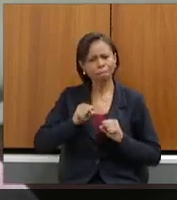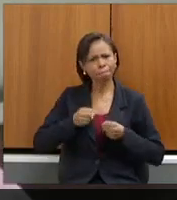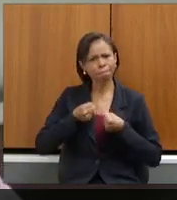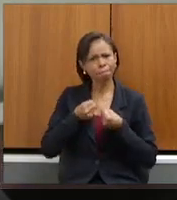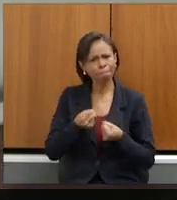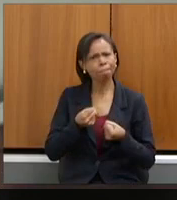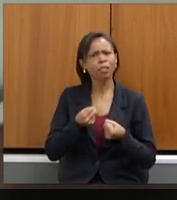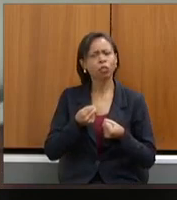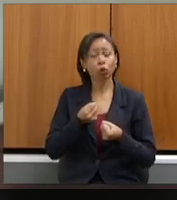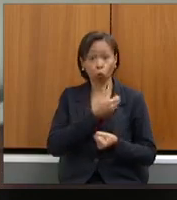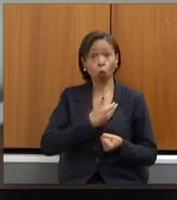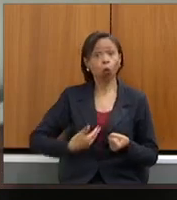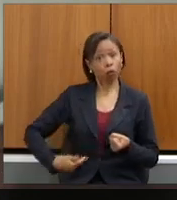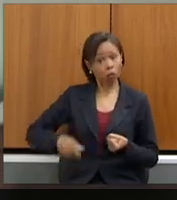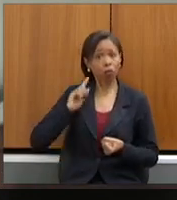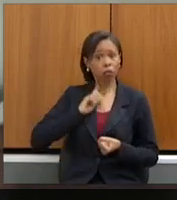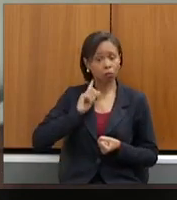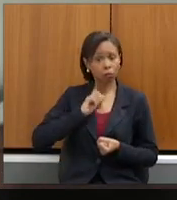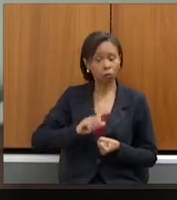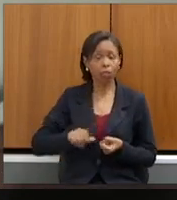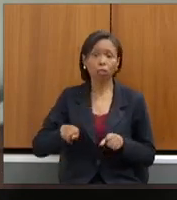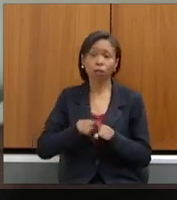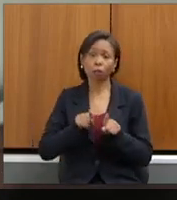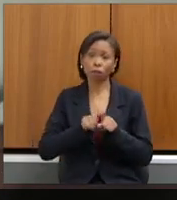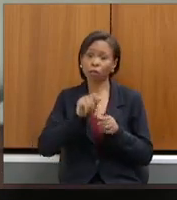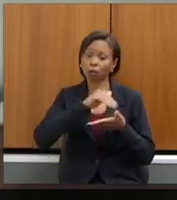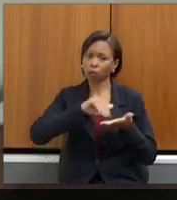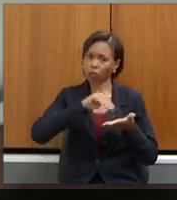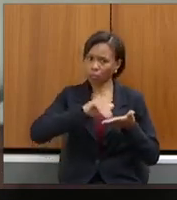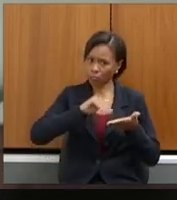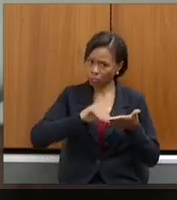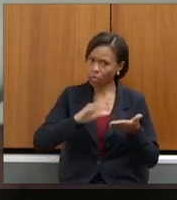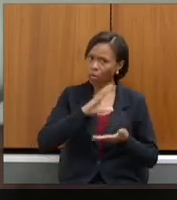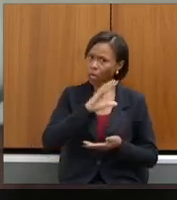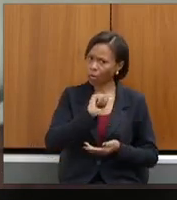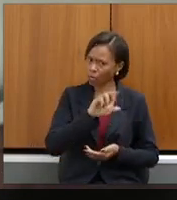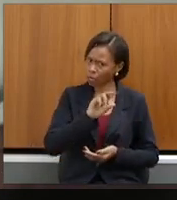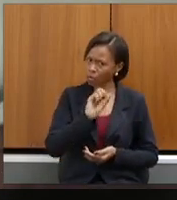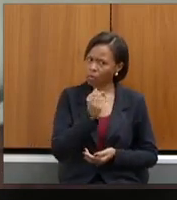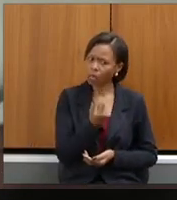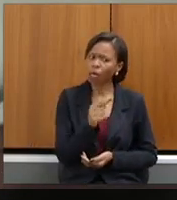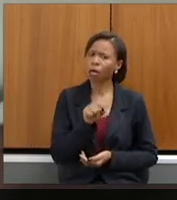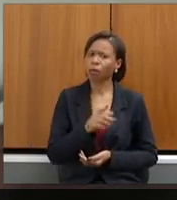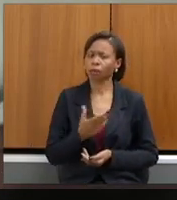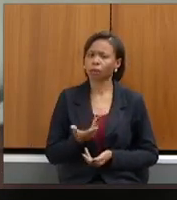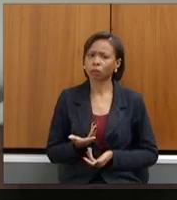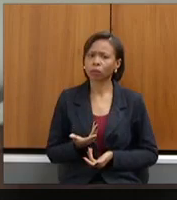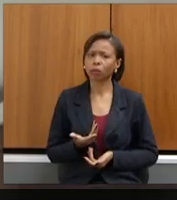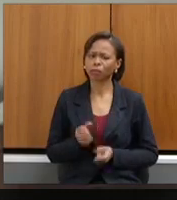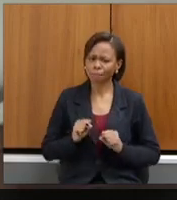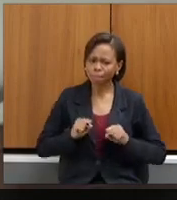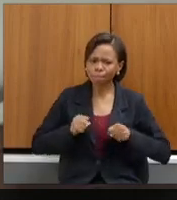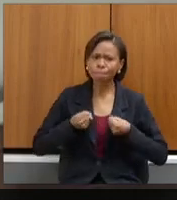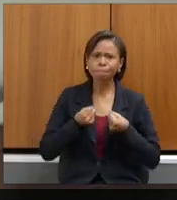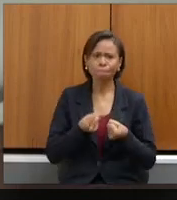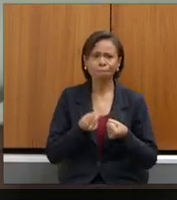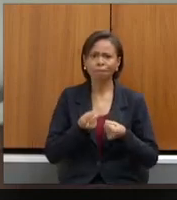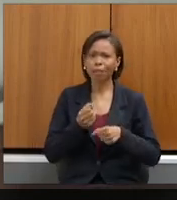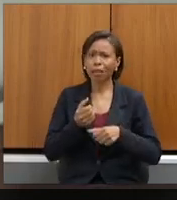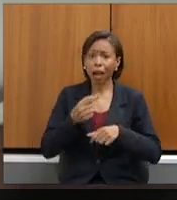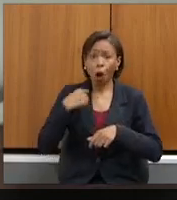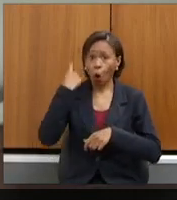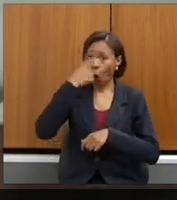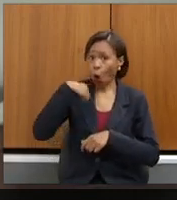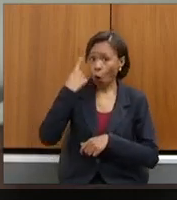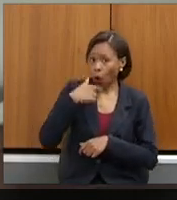governador de Minas o esforço de suas proprietários e faz voar nesse momento em que ele está aqui há mais de 6